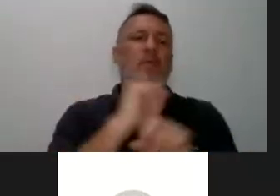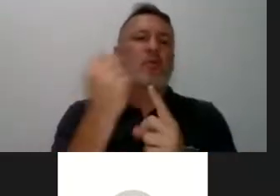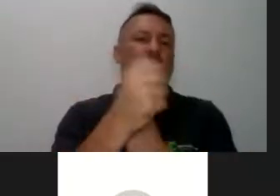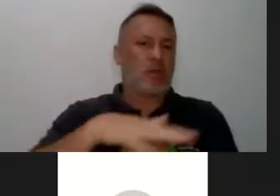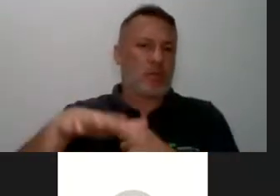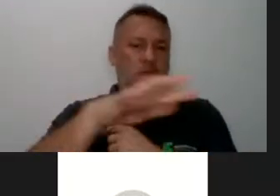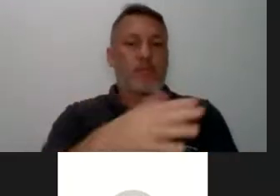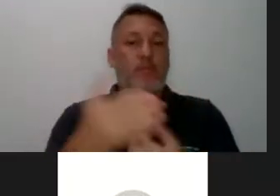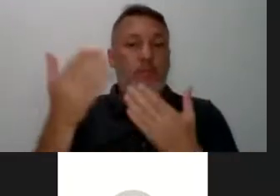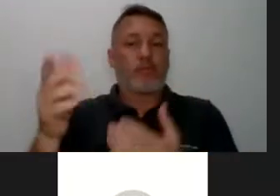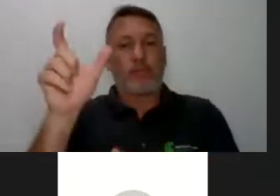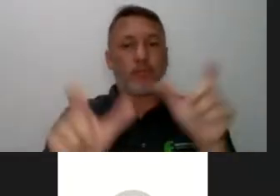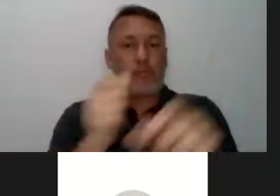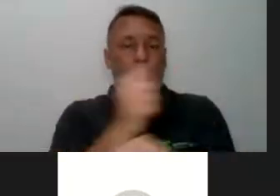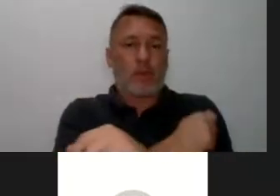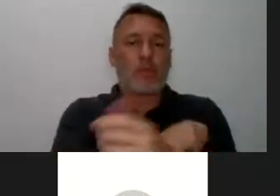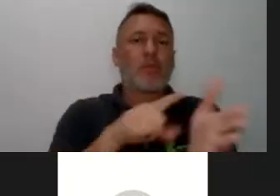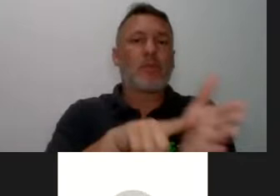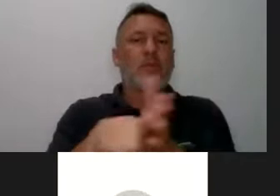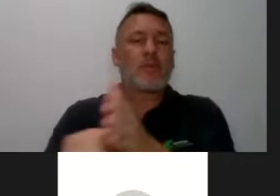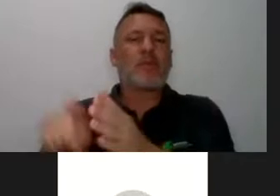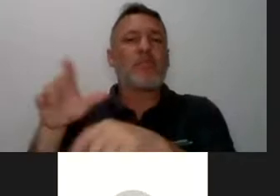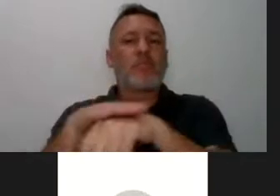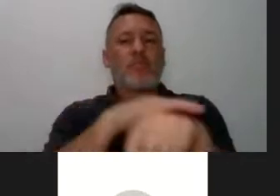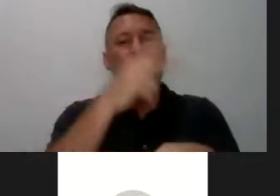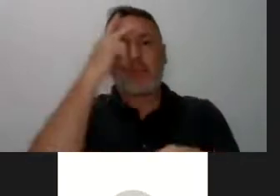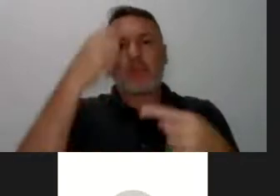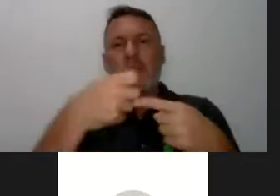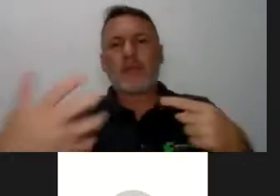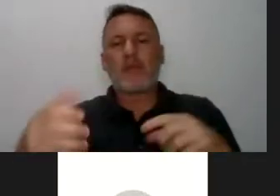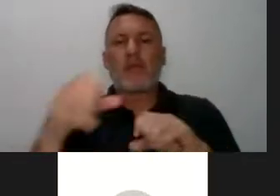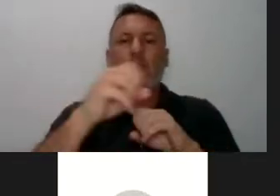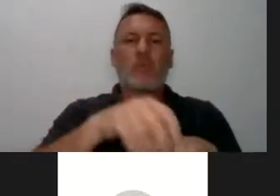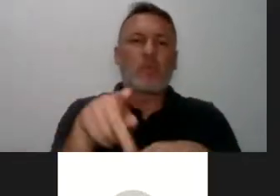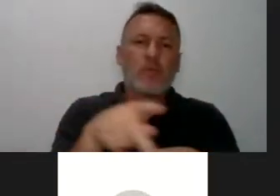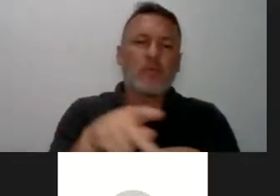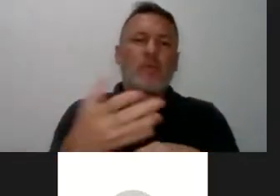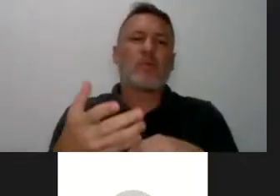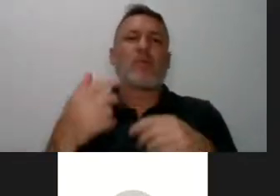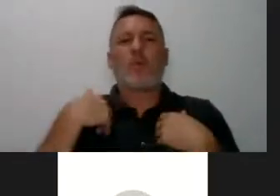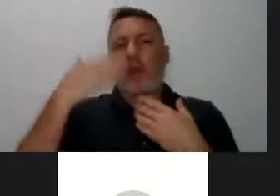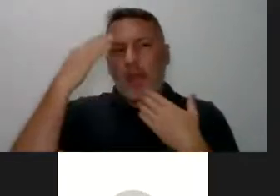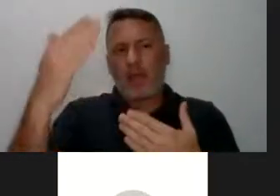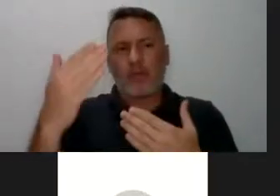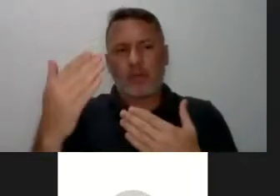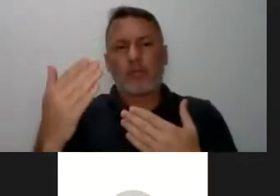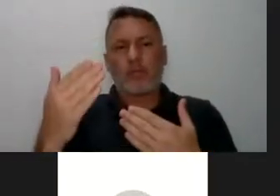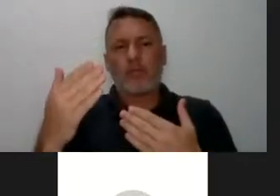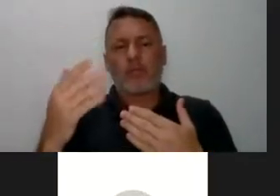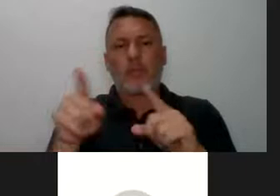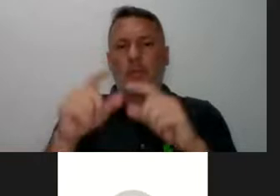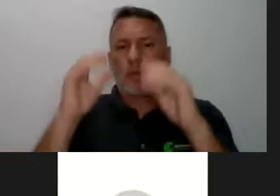A vocês, alunos e pesquisadores, extensionistas, educadores, minha gratidão e meu